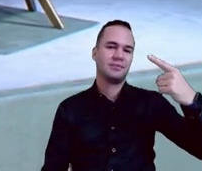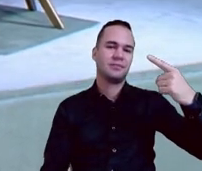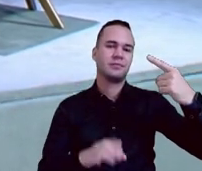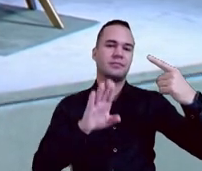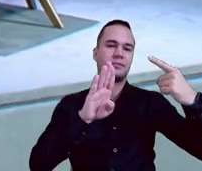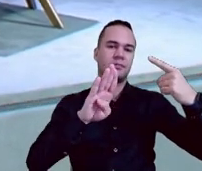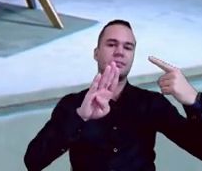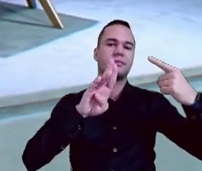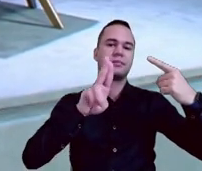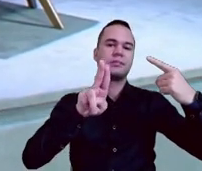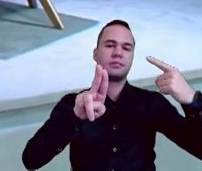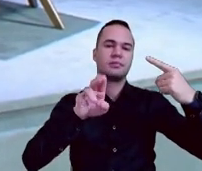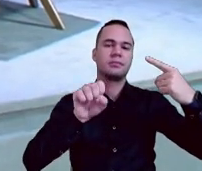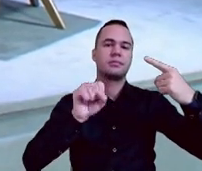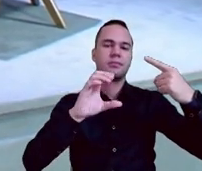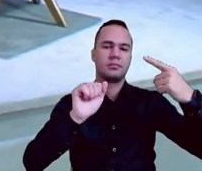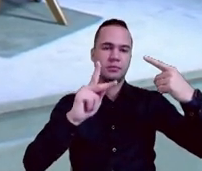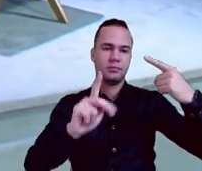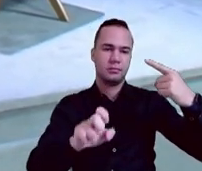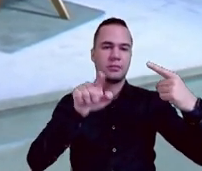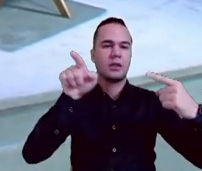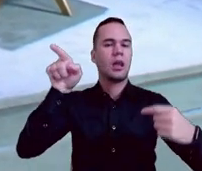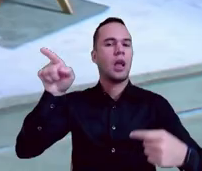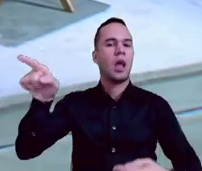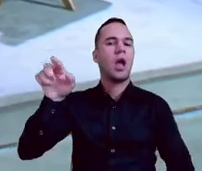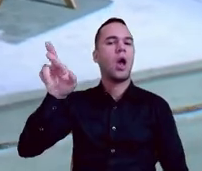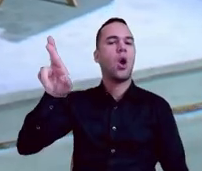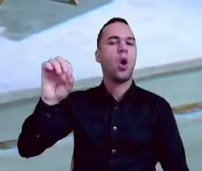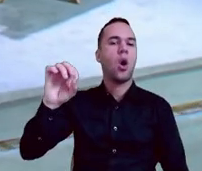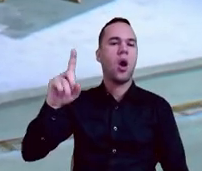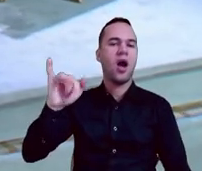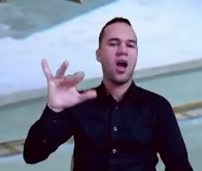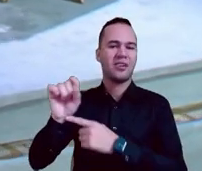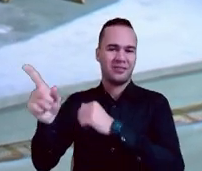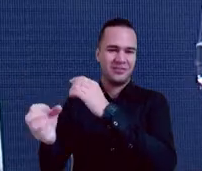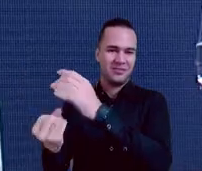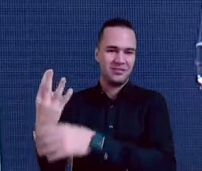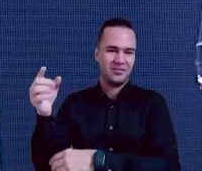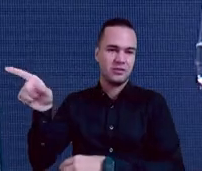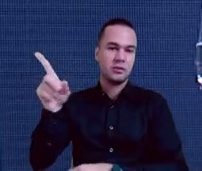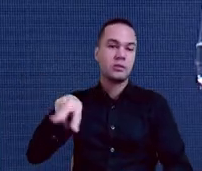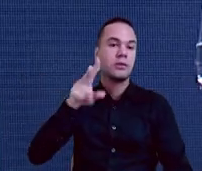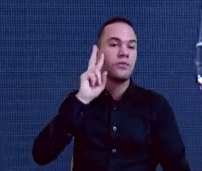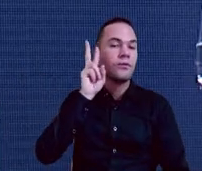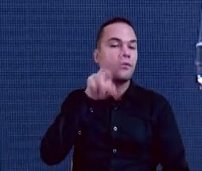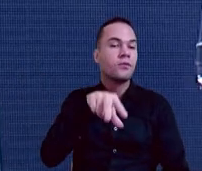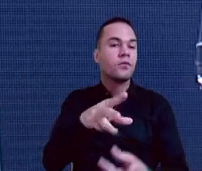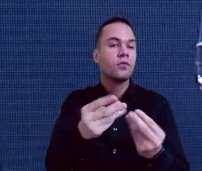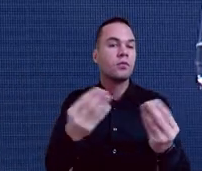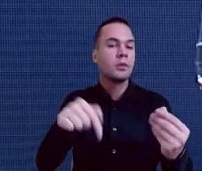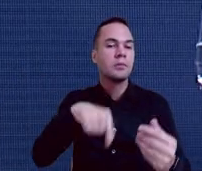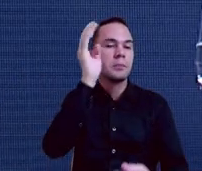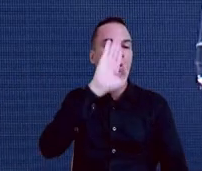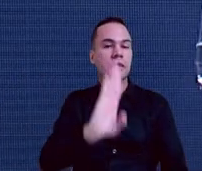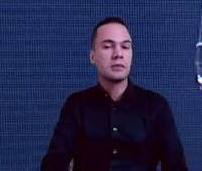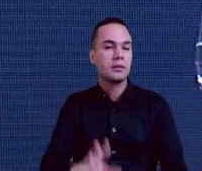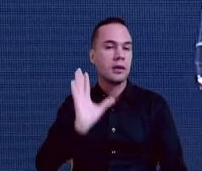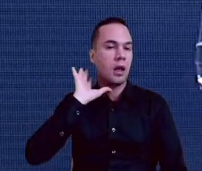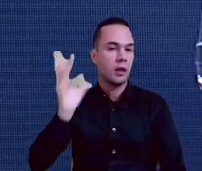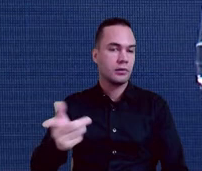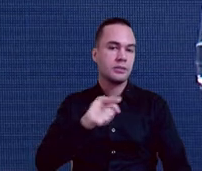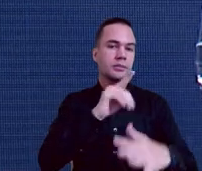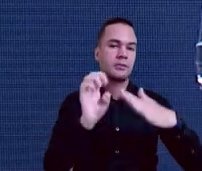o Rodrigo foi um dos fundadores que a gente tem muito orgulho de ter tido mas a gente começou a ver muitos casos no Brasil né casos de empresas